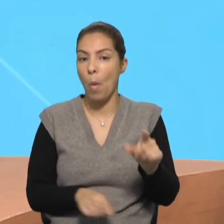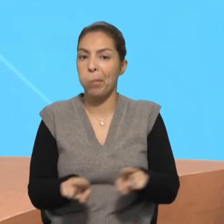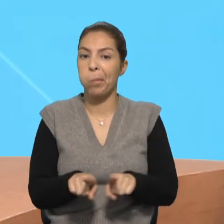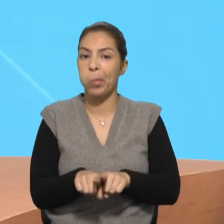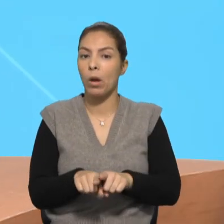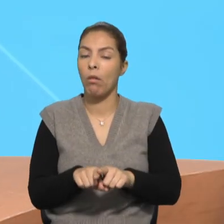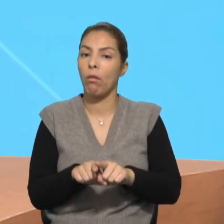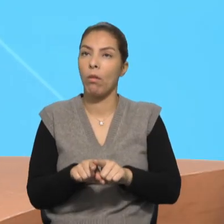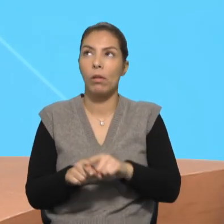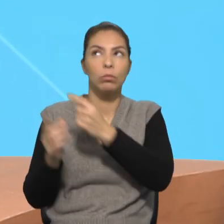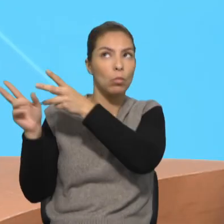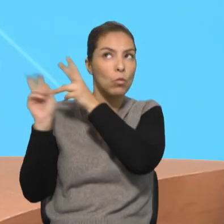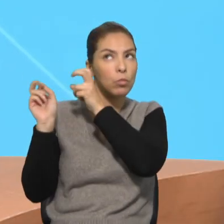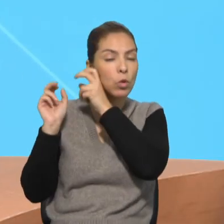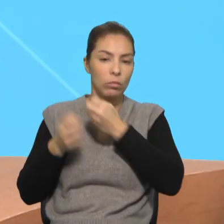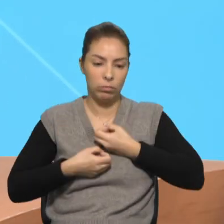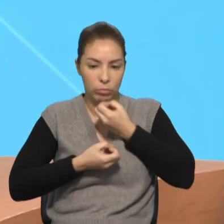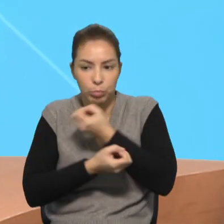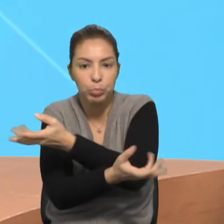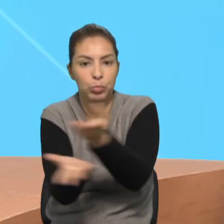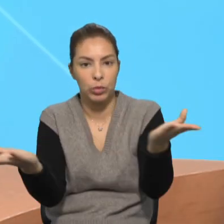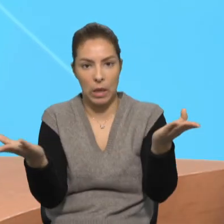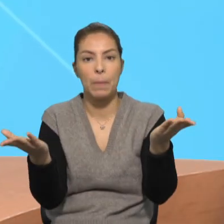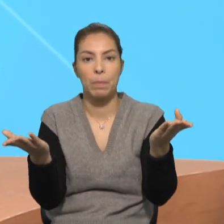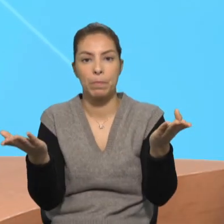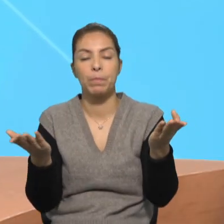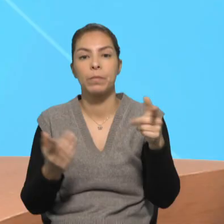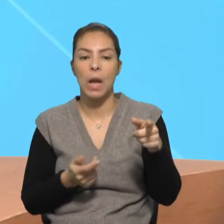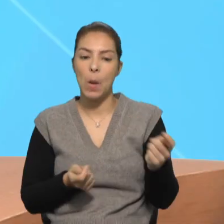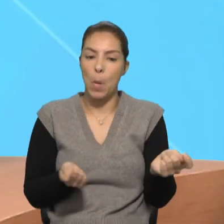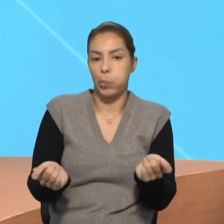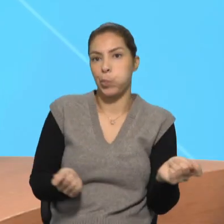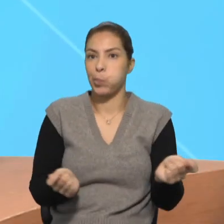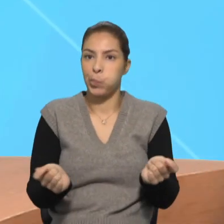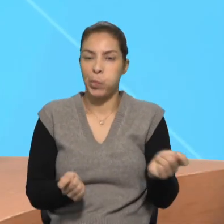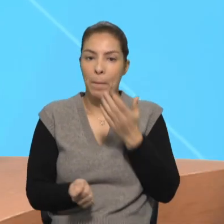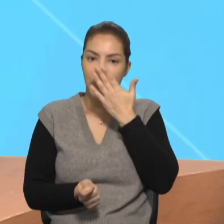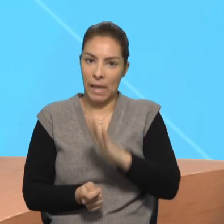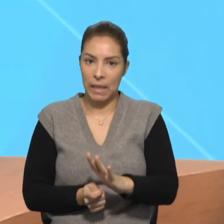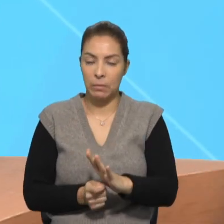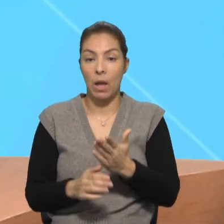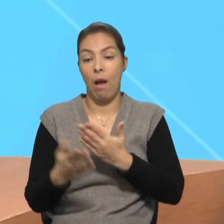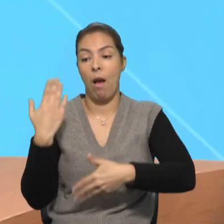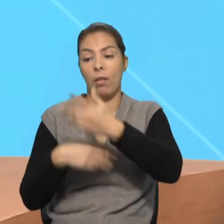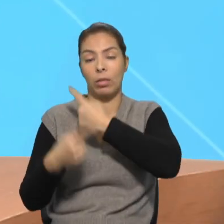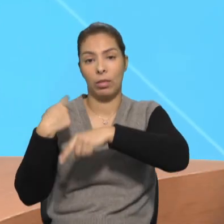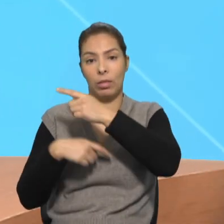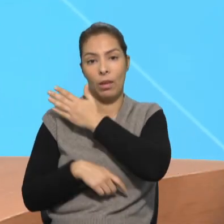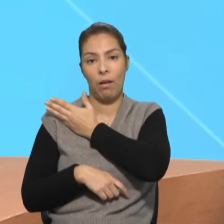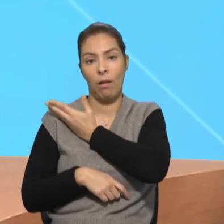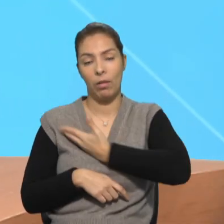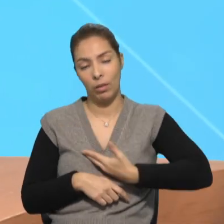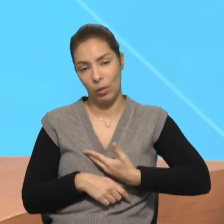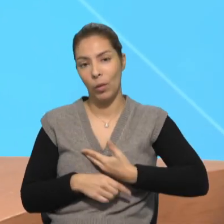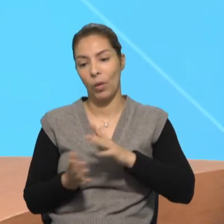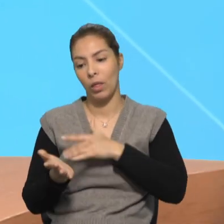Batista é uma espécie de mensageiro, de mediador entre as tradições do Antigo Testamento e a nova realidade